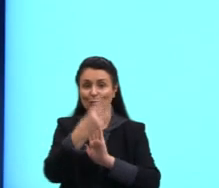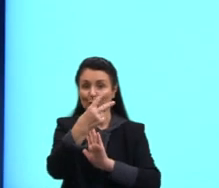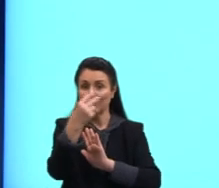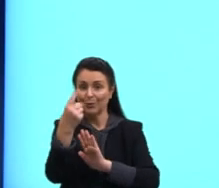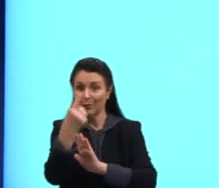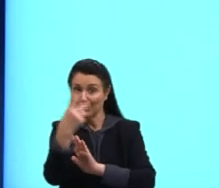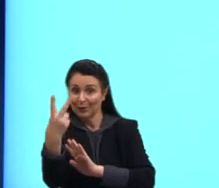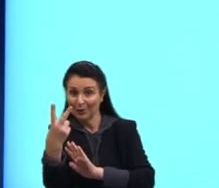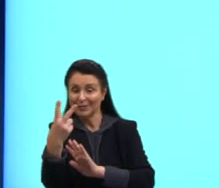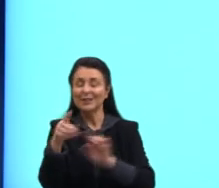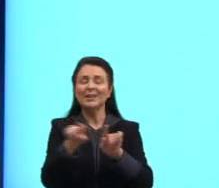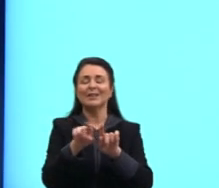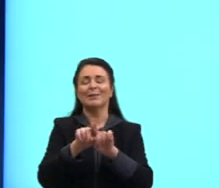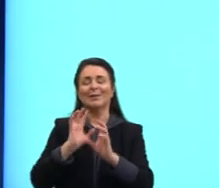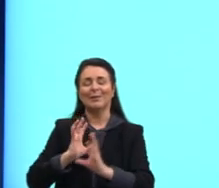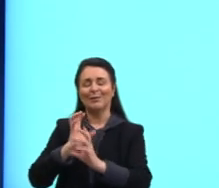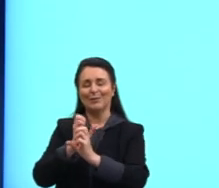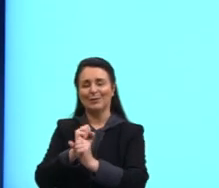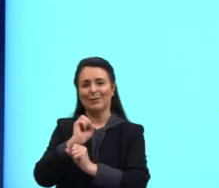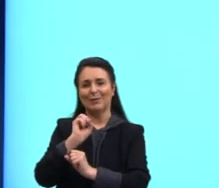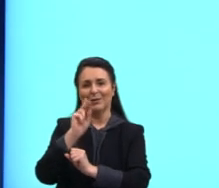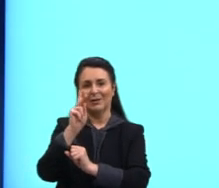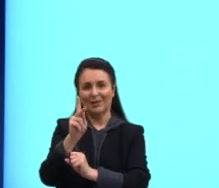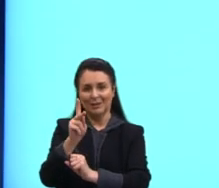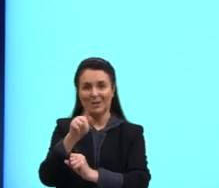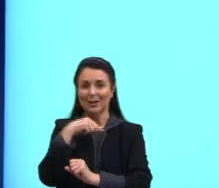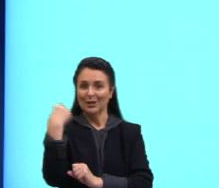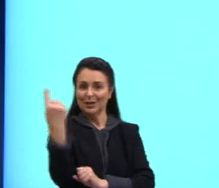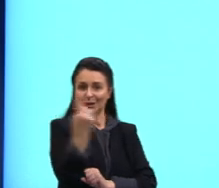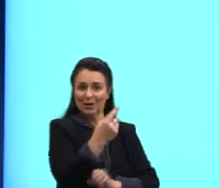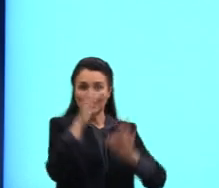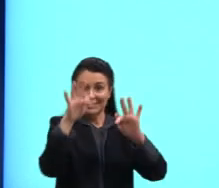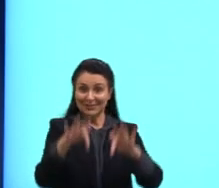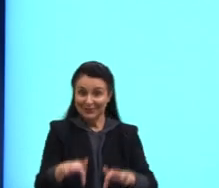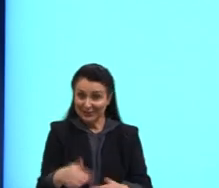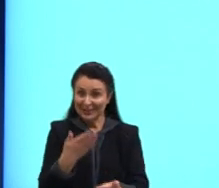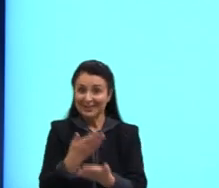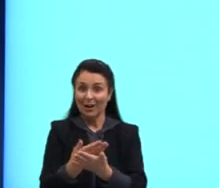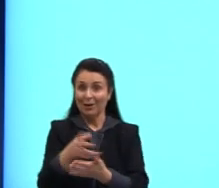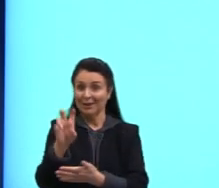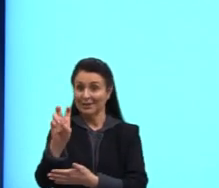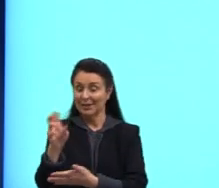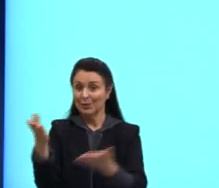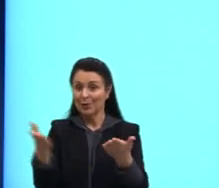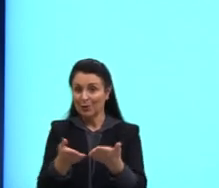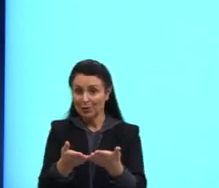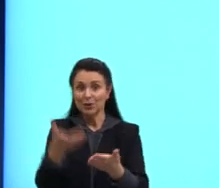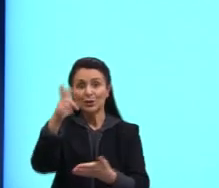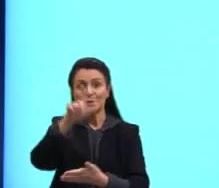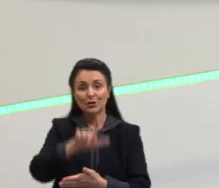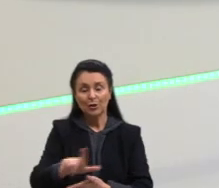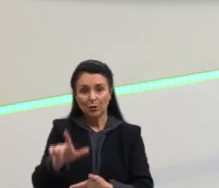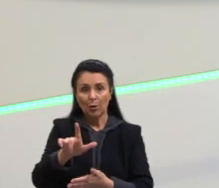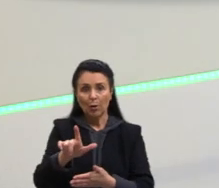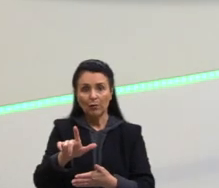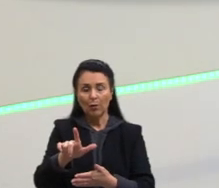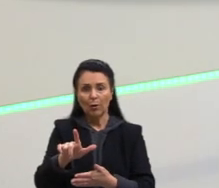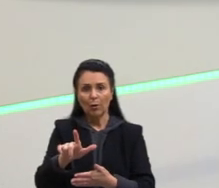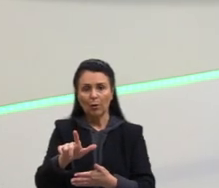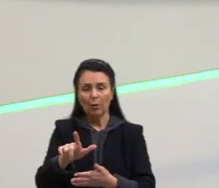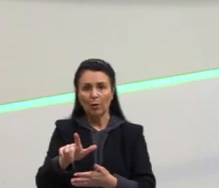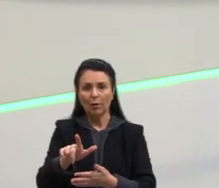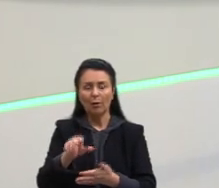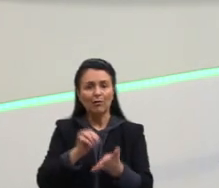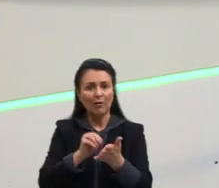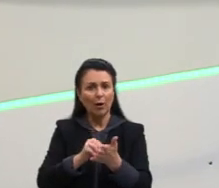2 e na conclusão certo e nós encerramos a aula 5 por aqui mais uma vez se tu perdeu as aulas